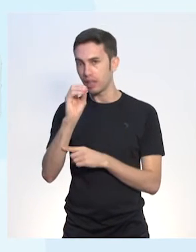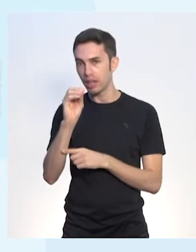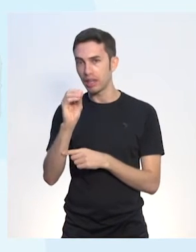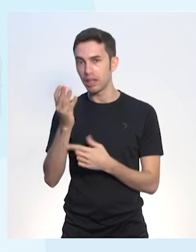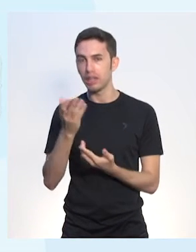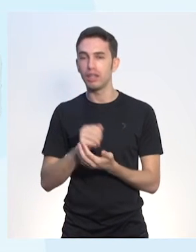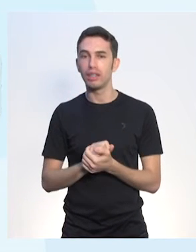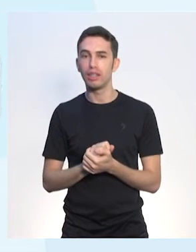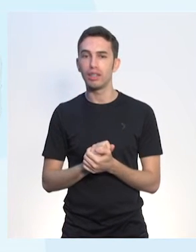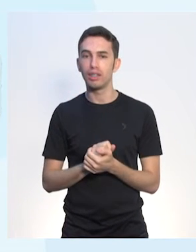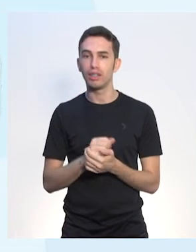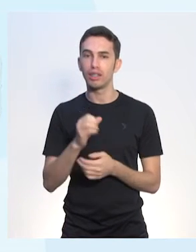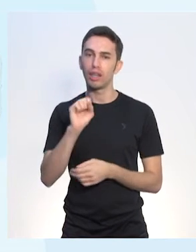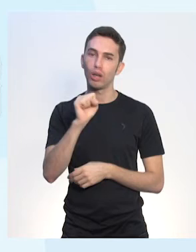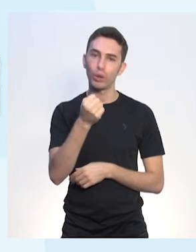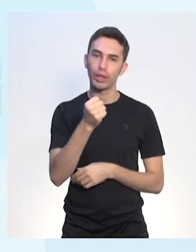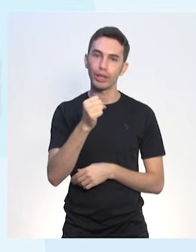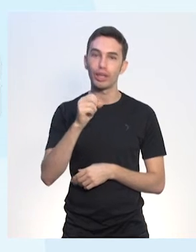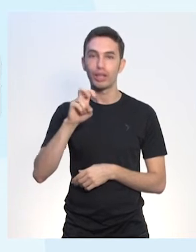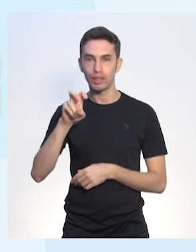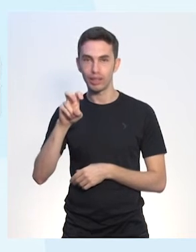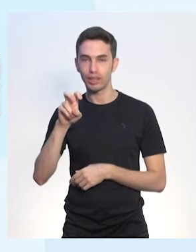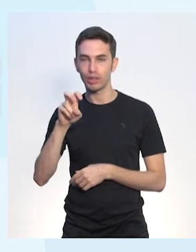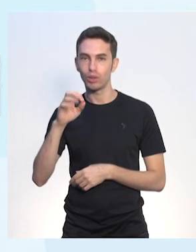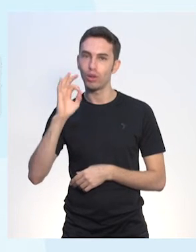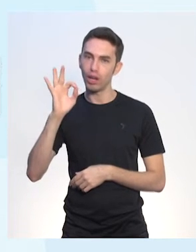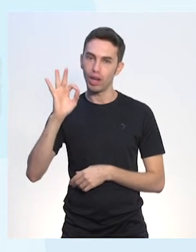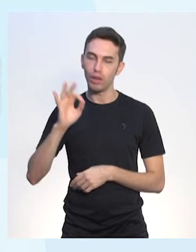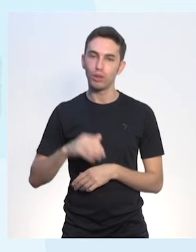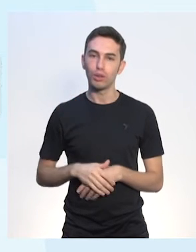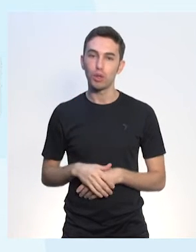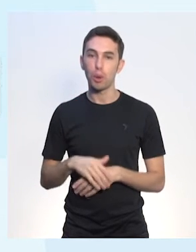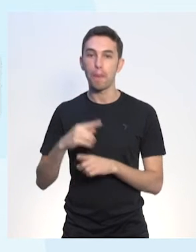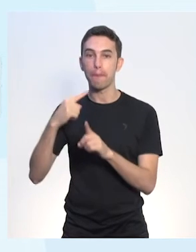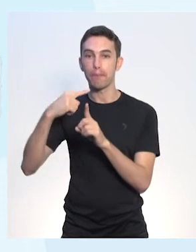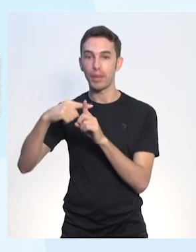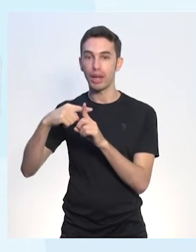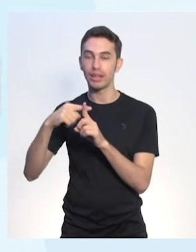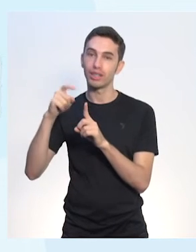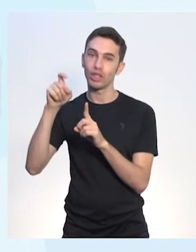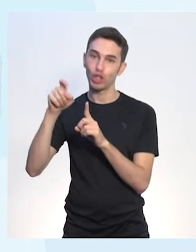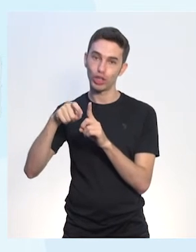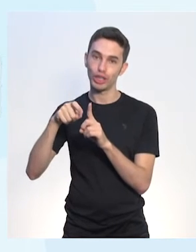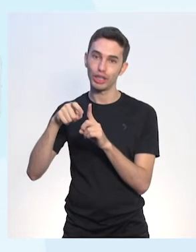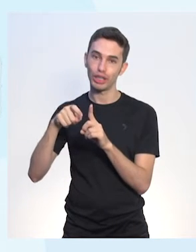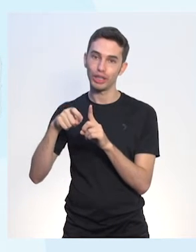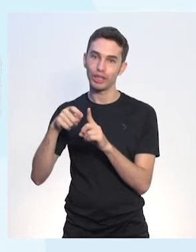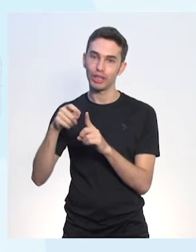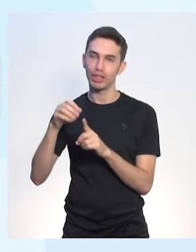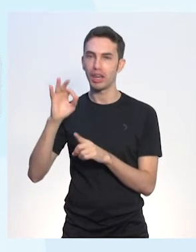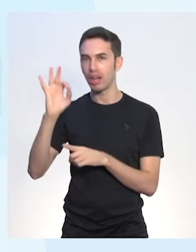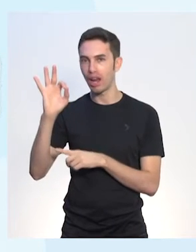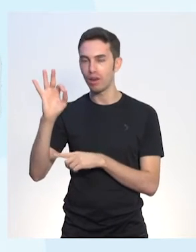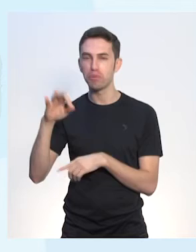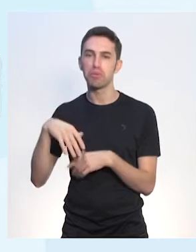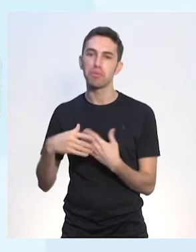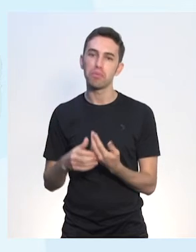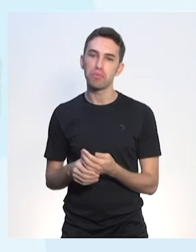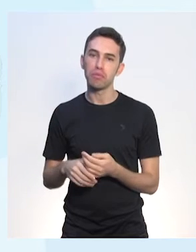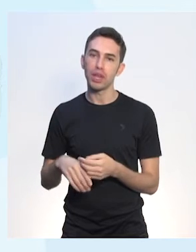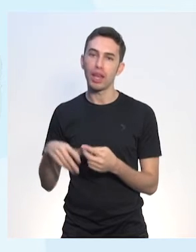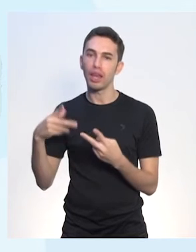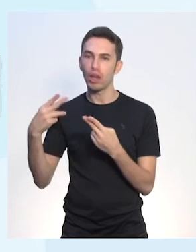que vai dar os 85 graus, mais o x graus, né, que eu estou procurando,